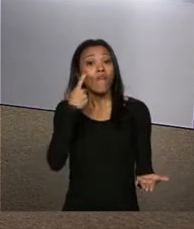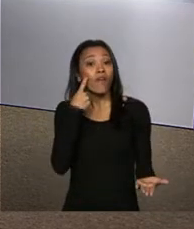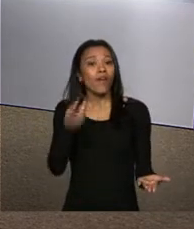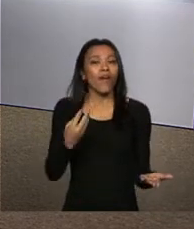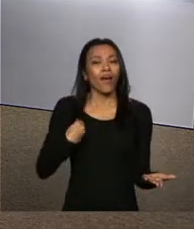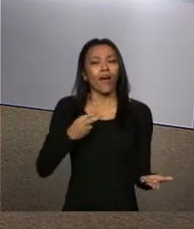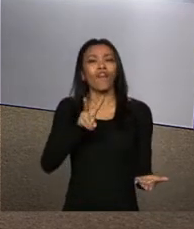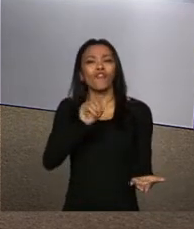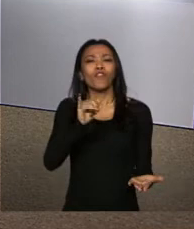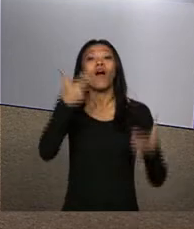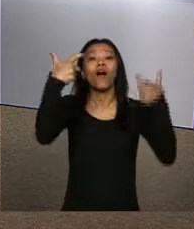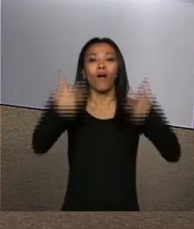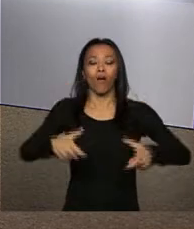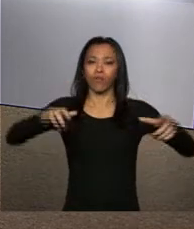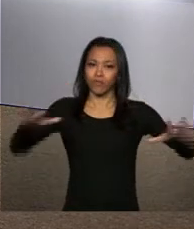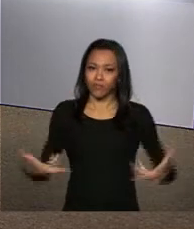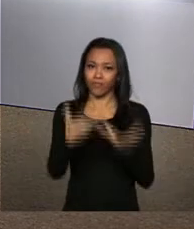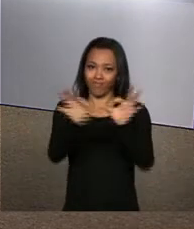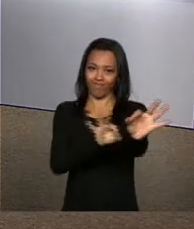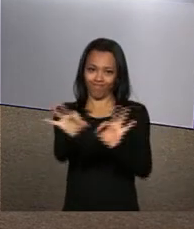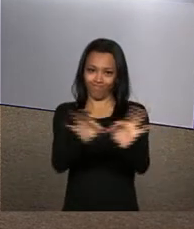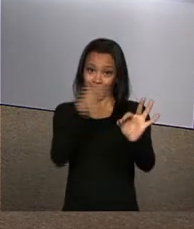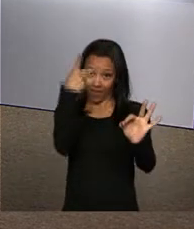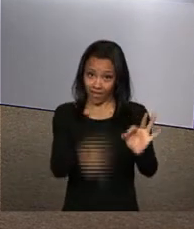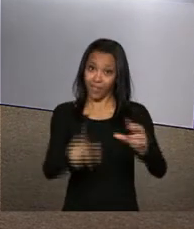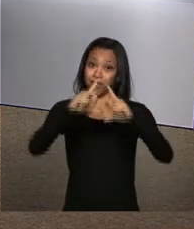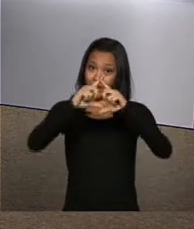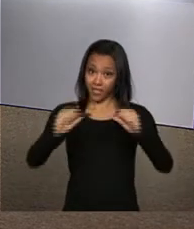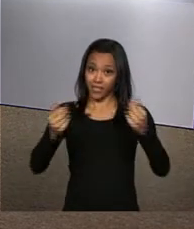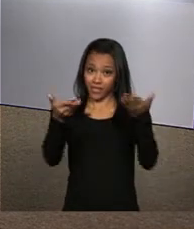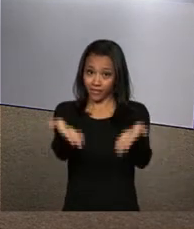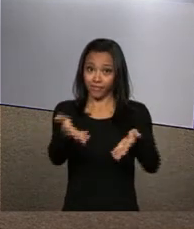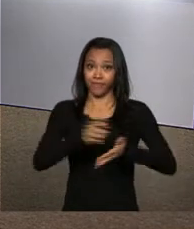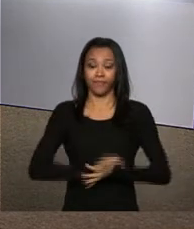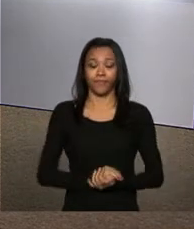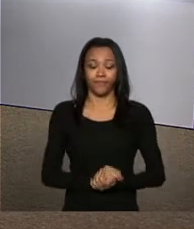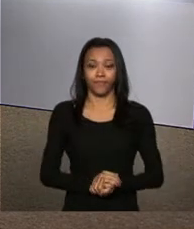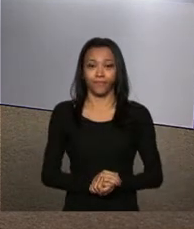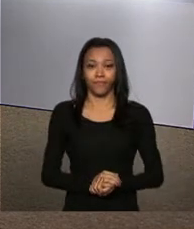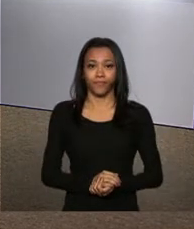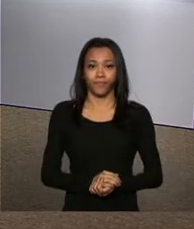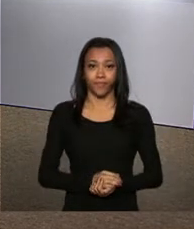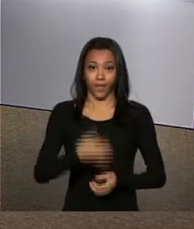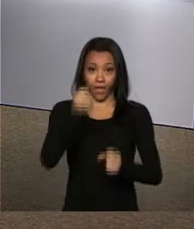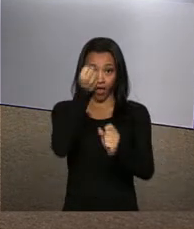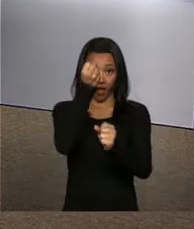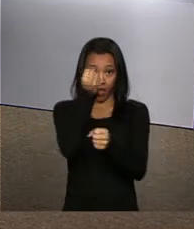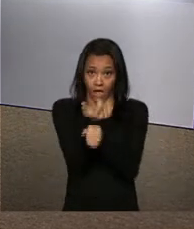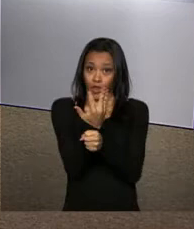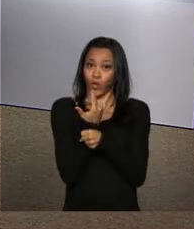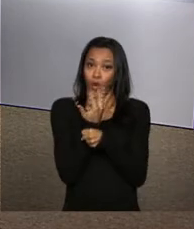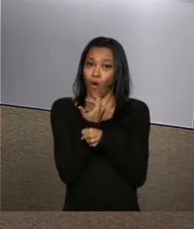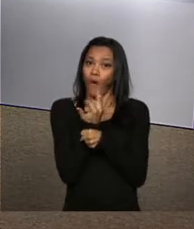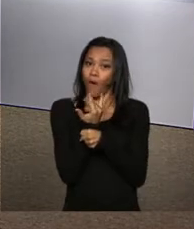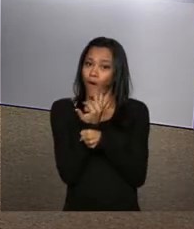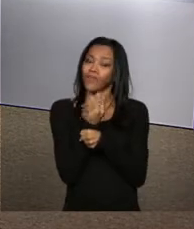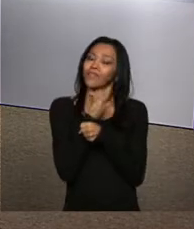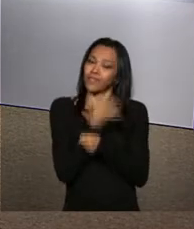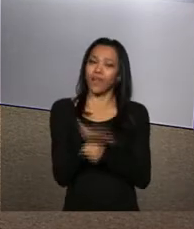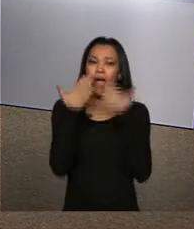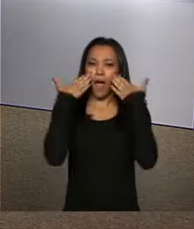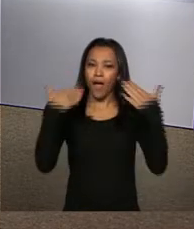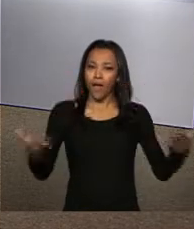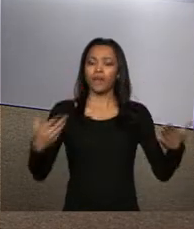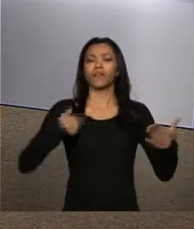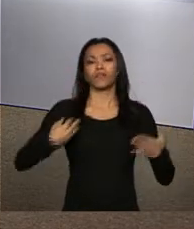ao vivo do local do evento no setor militar urbano de Brasília. A Tocha Olímpica vai ser apresentada com a